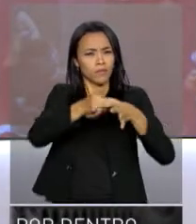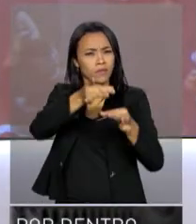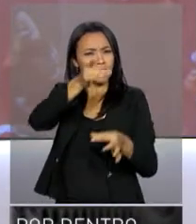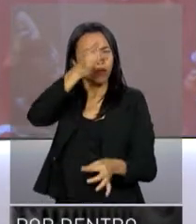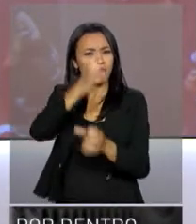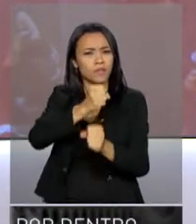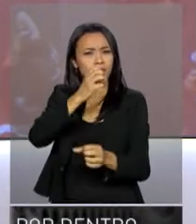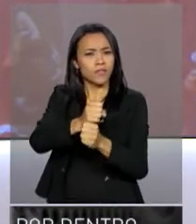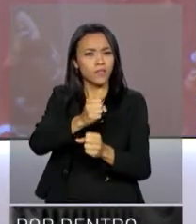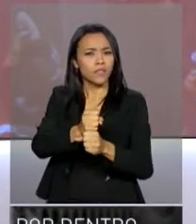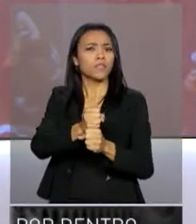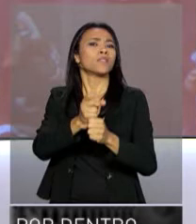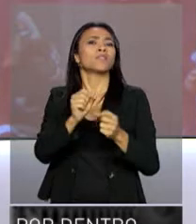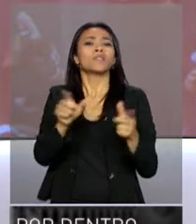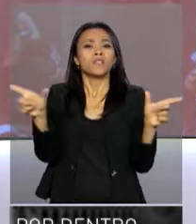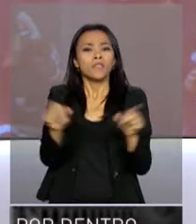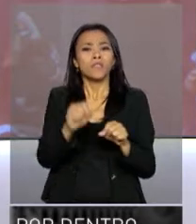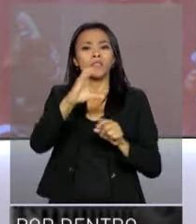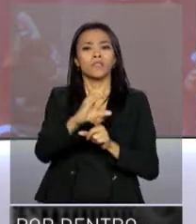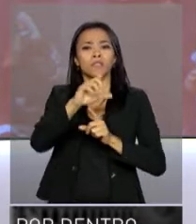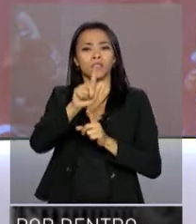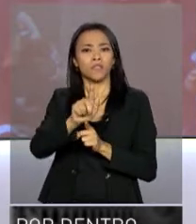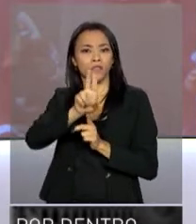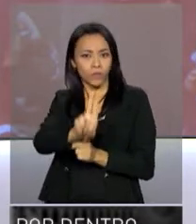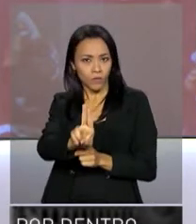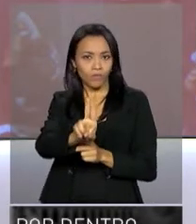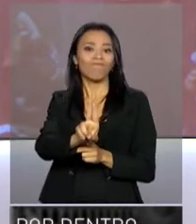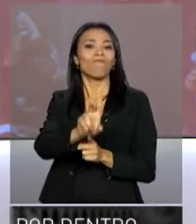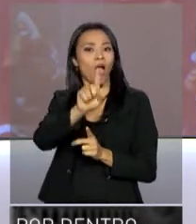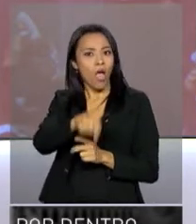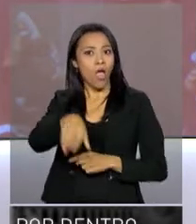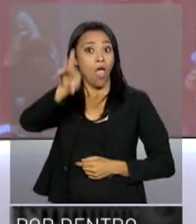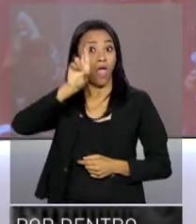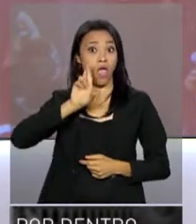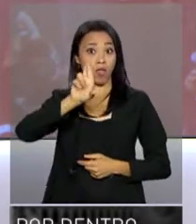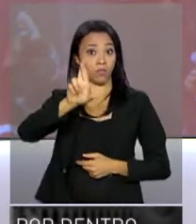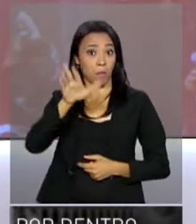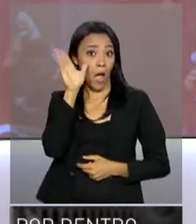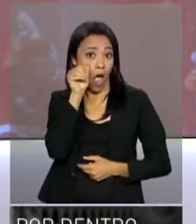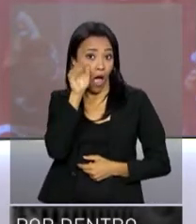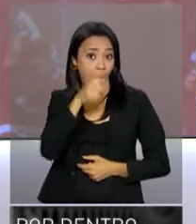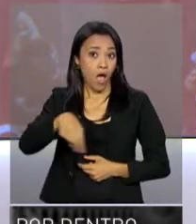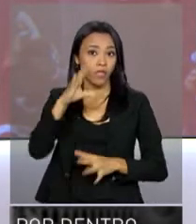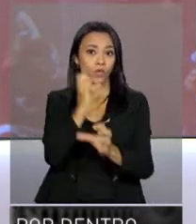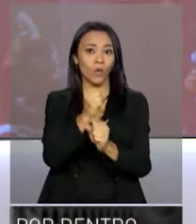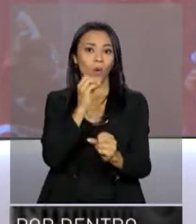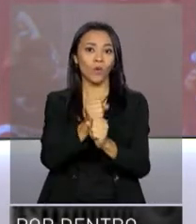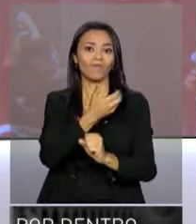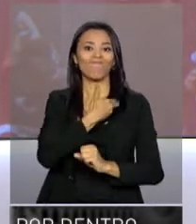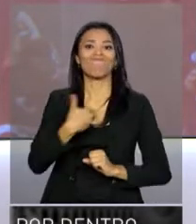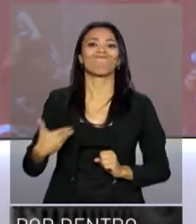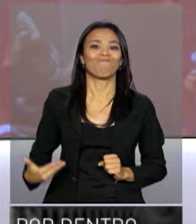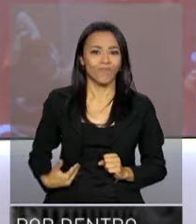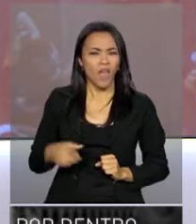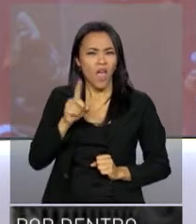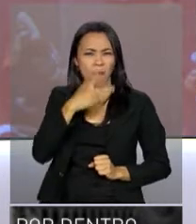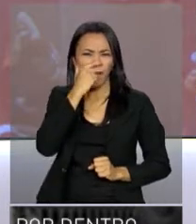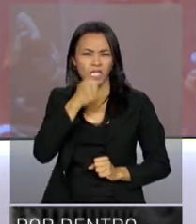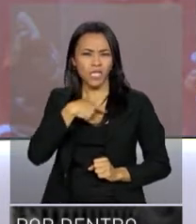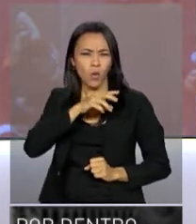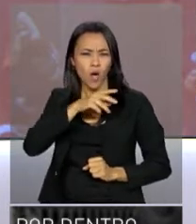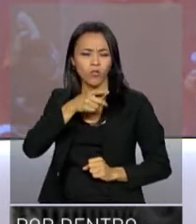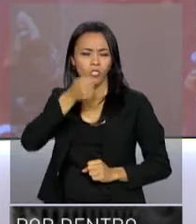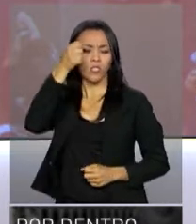Transparência, Fiscalização e Controladoria Geral da União é responsável pela fiscalização das contas do governo. É uma espécie